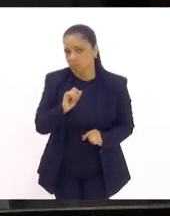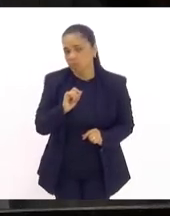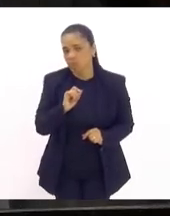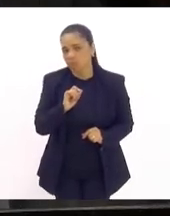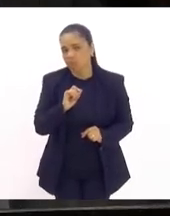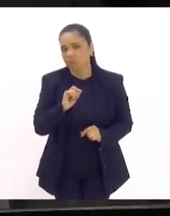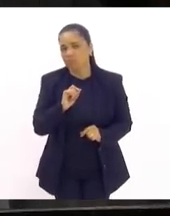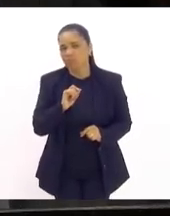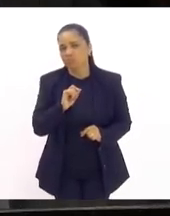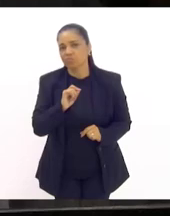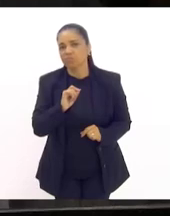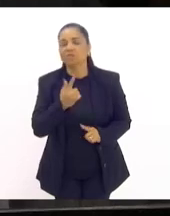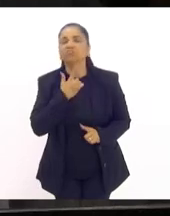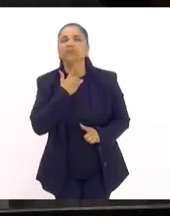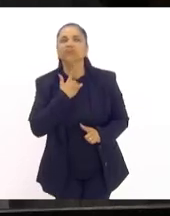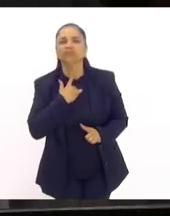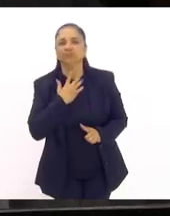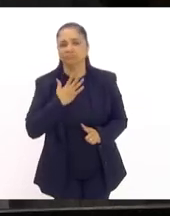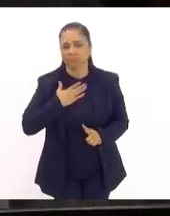deseja